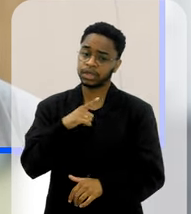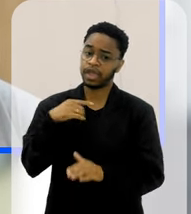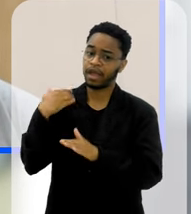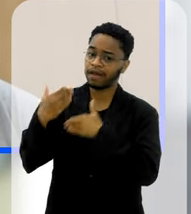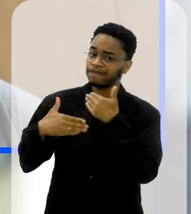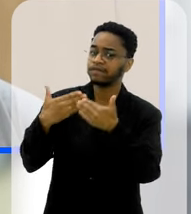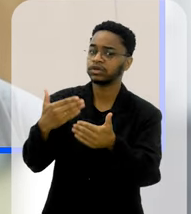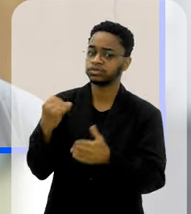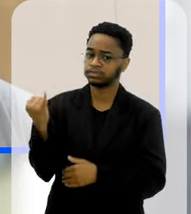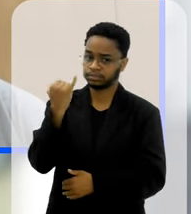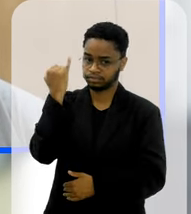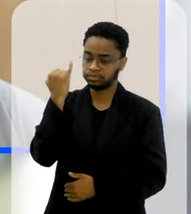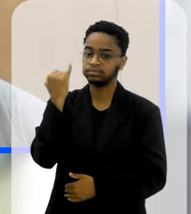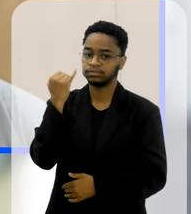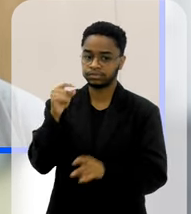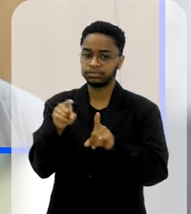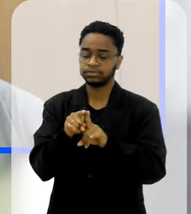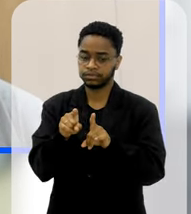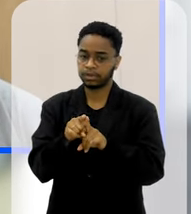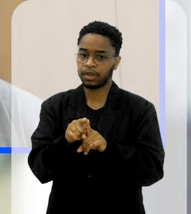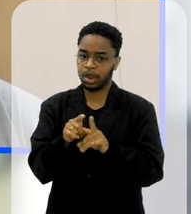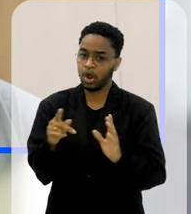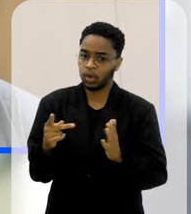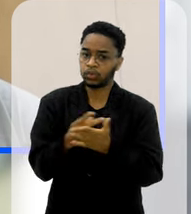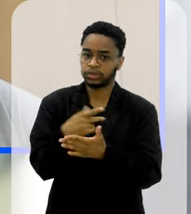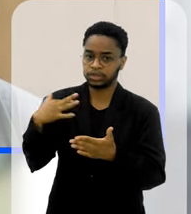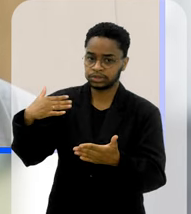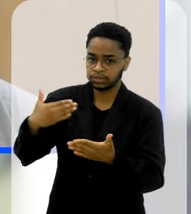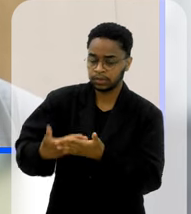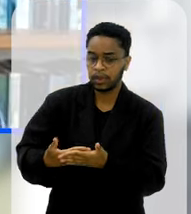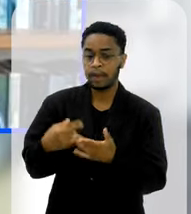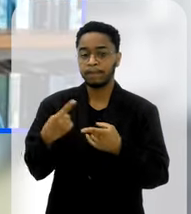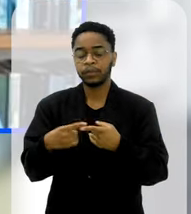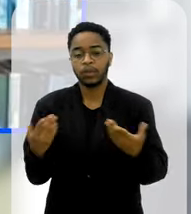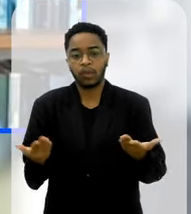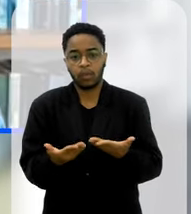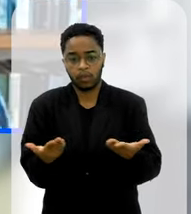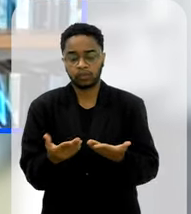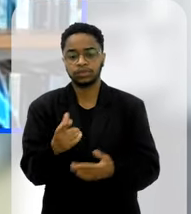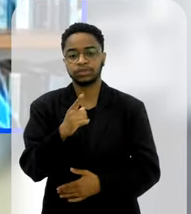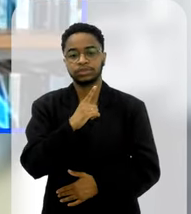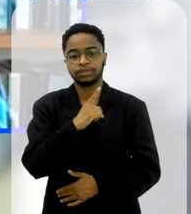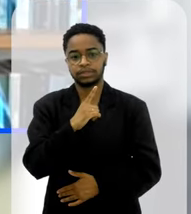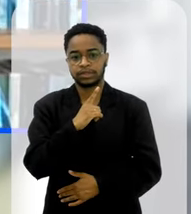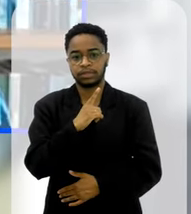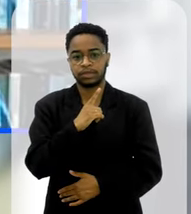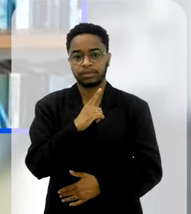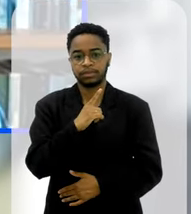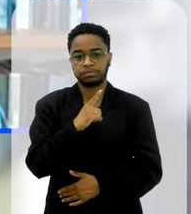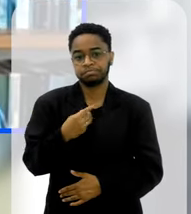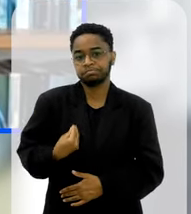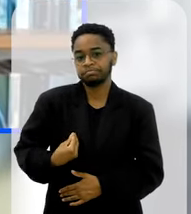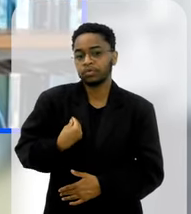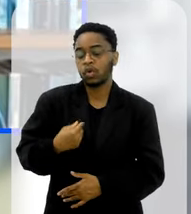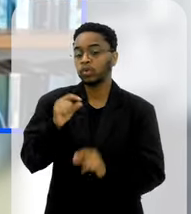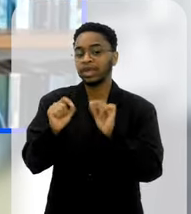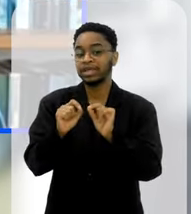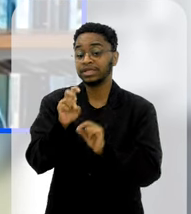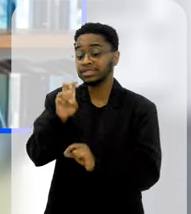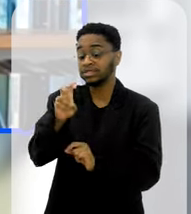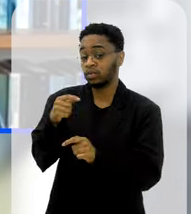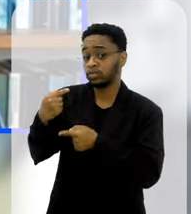houve avanços assim, muito significativos e muito relevantes. Nós hoje temos